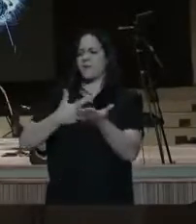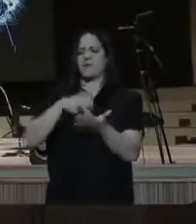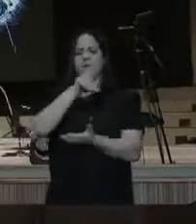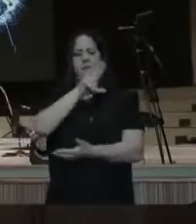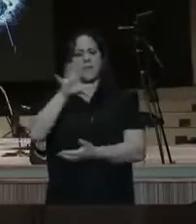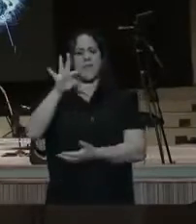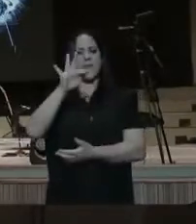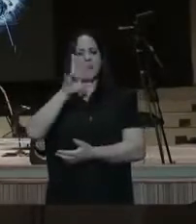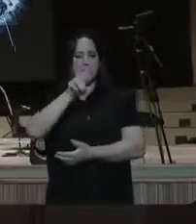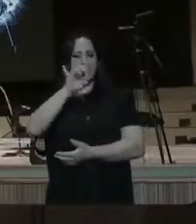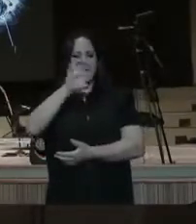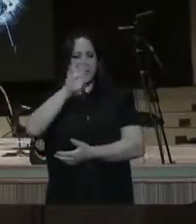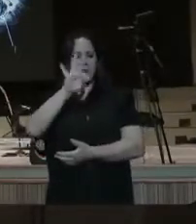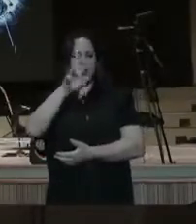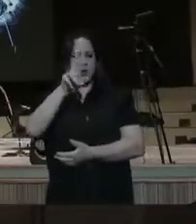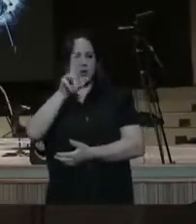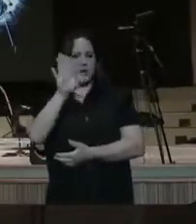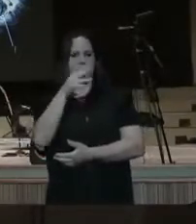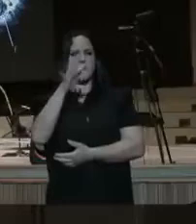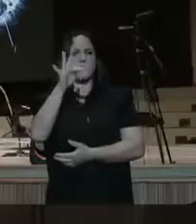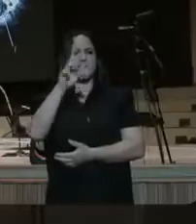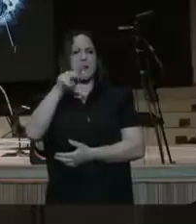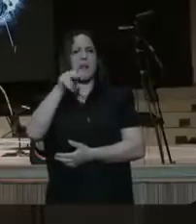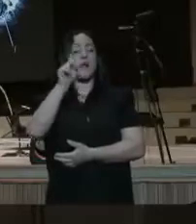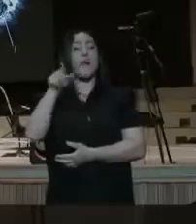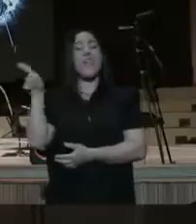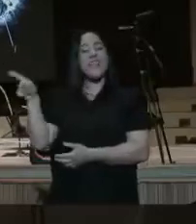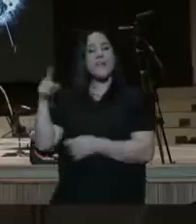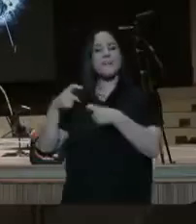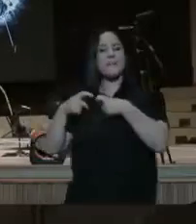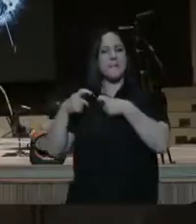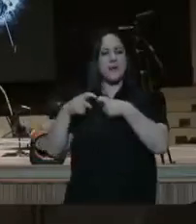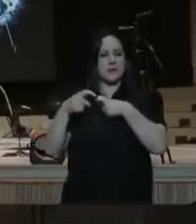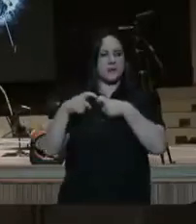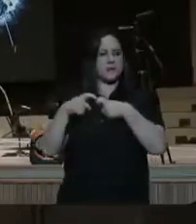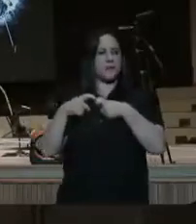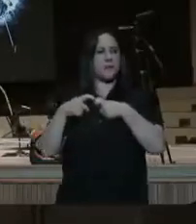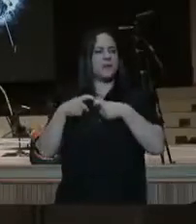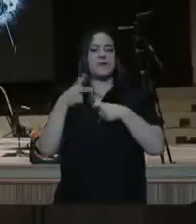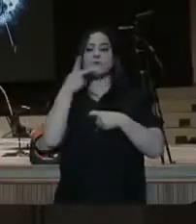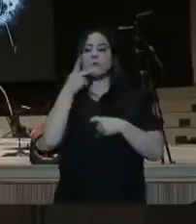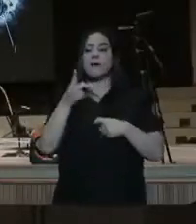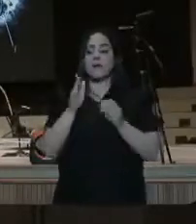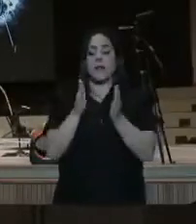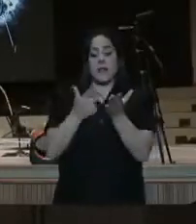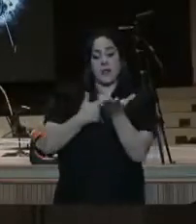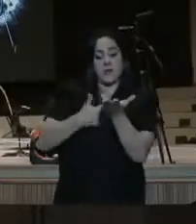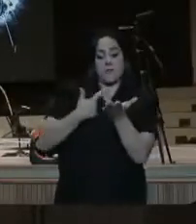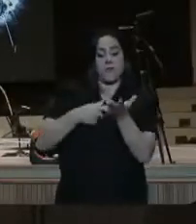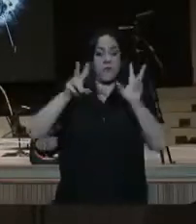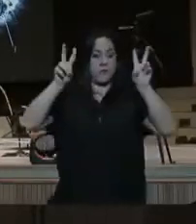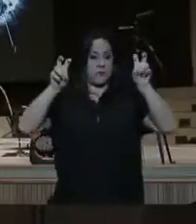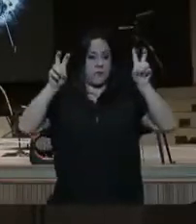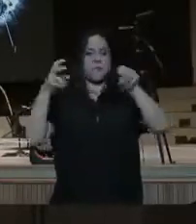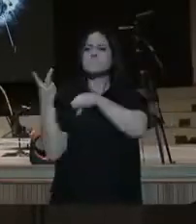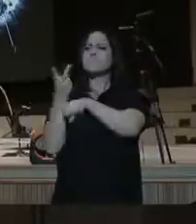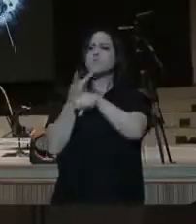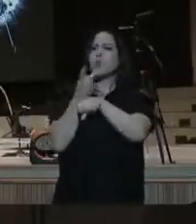médico psiquiatra escritor do mês seller chamado a busca de sentido